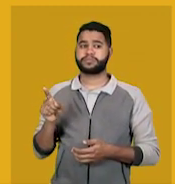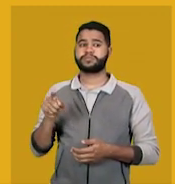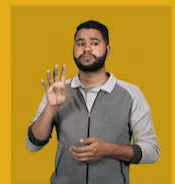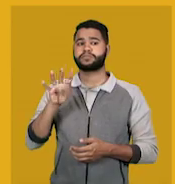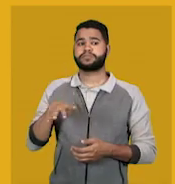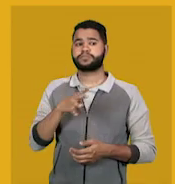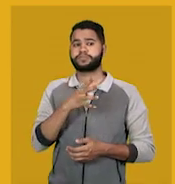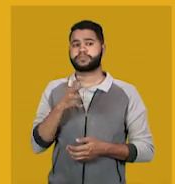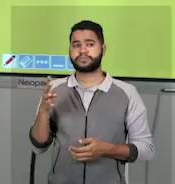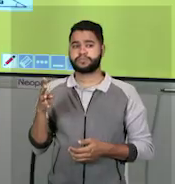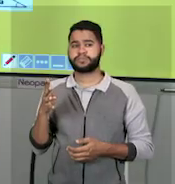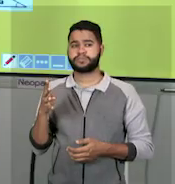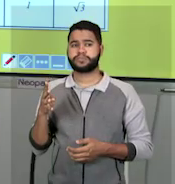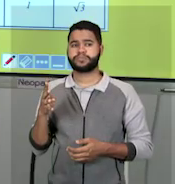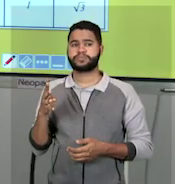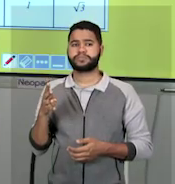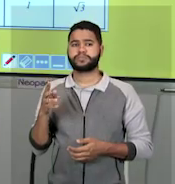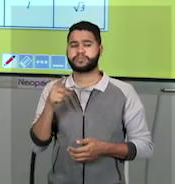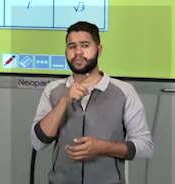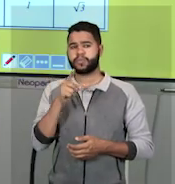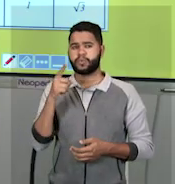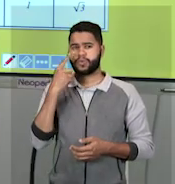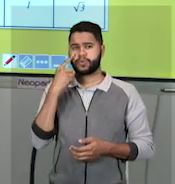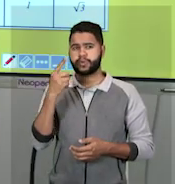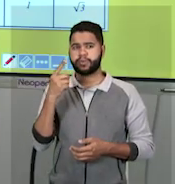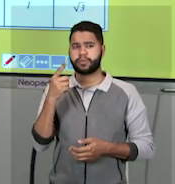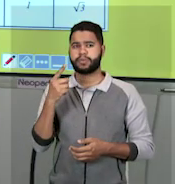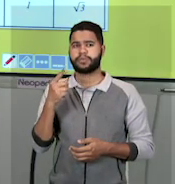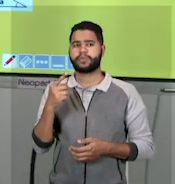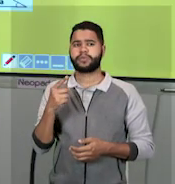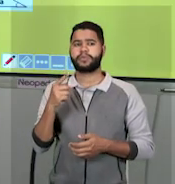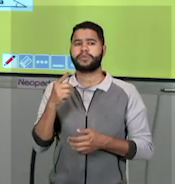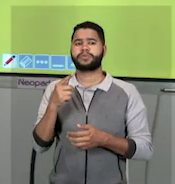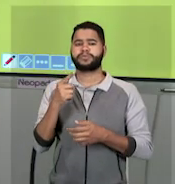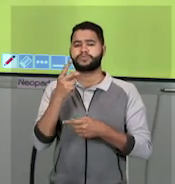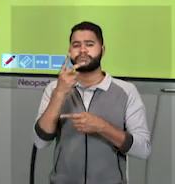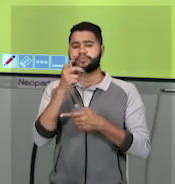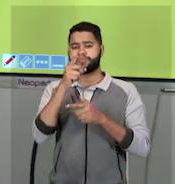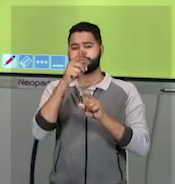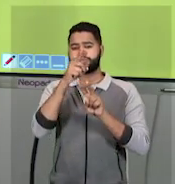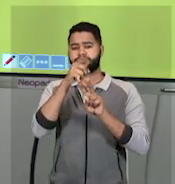tabela, vamos voltar aqui para você ver. Raiz de 2 sobre 2.